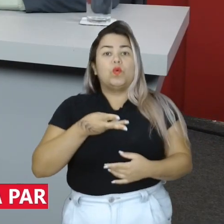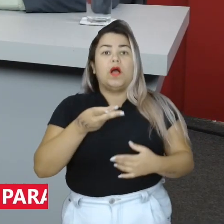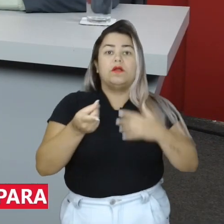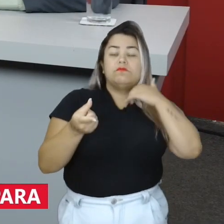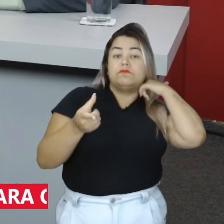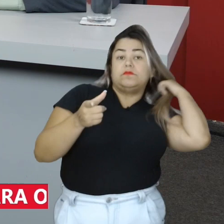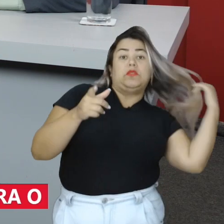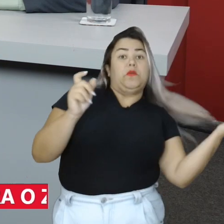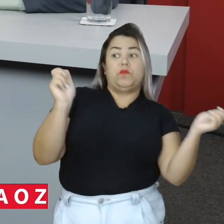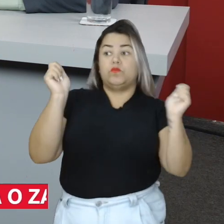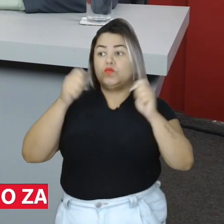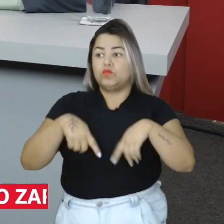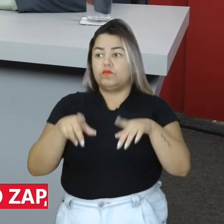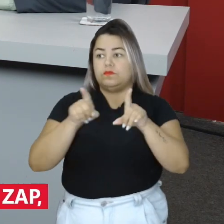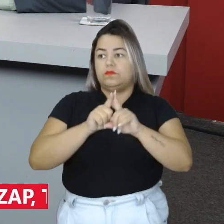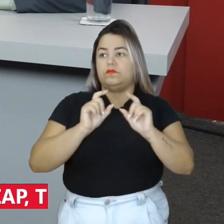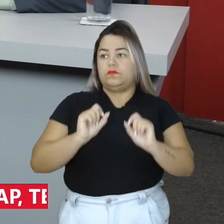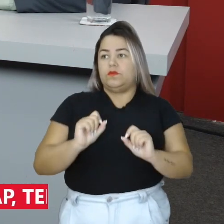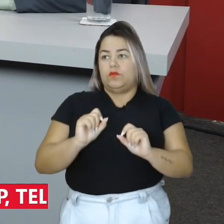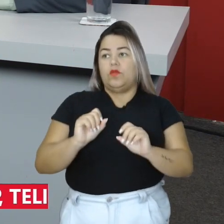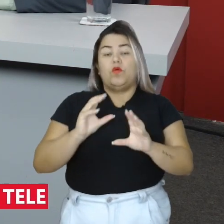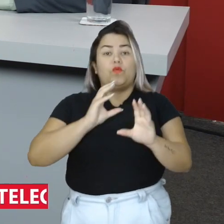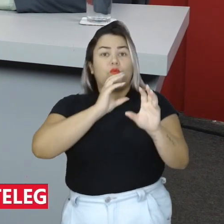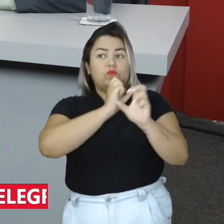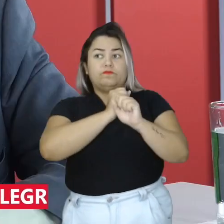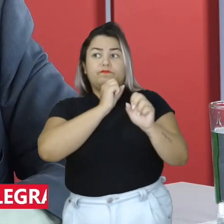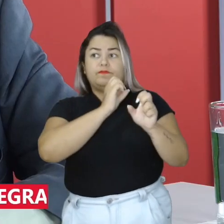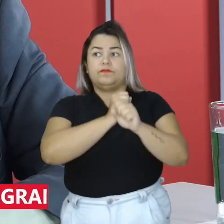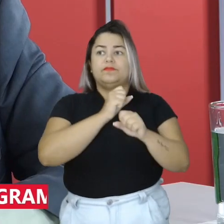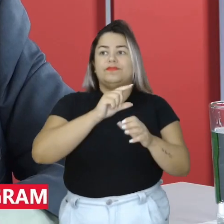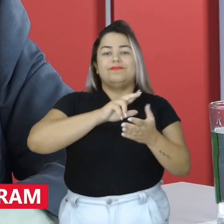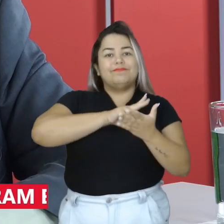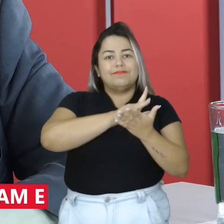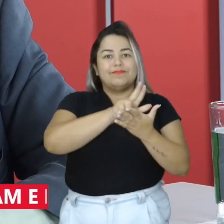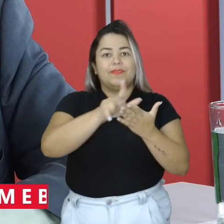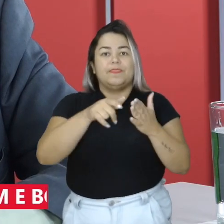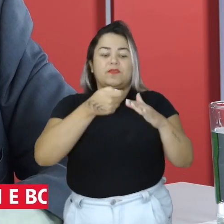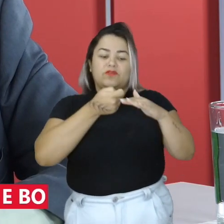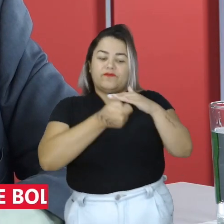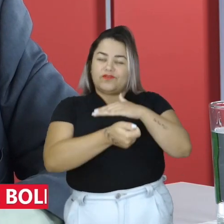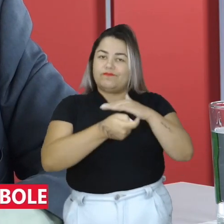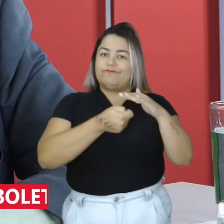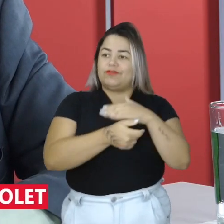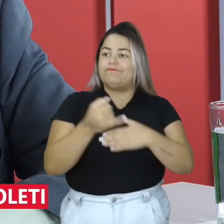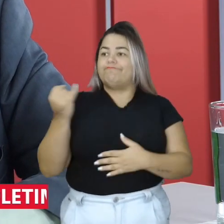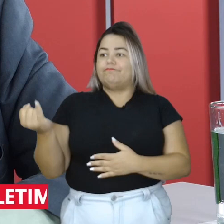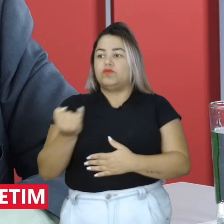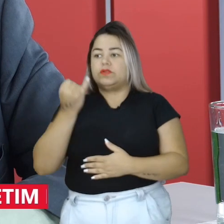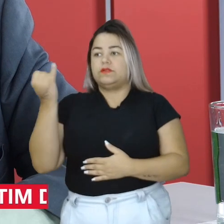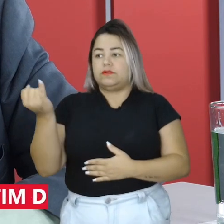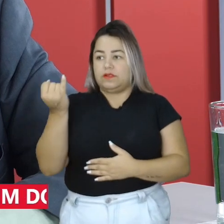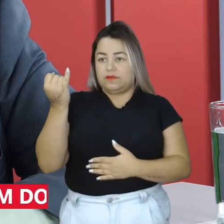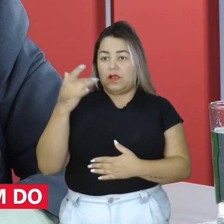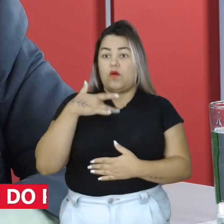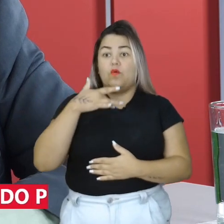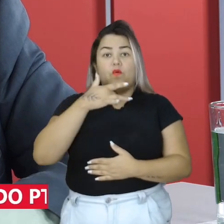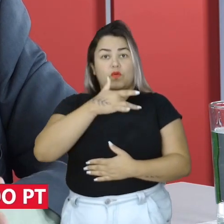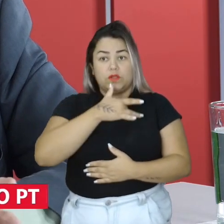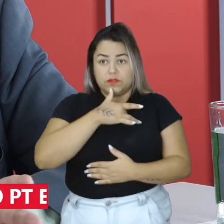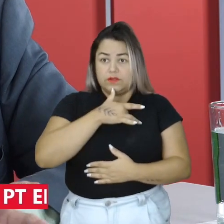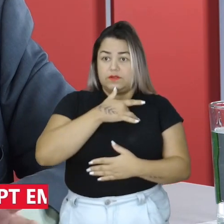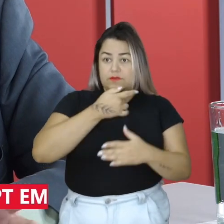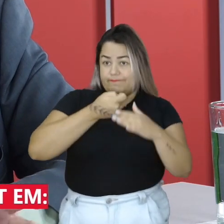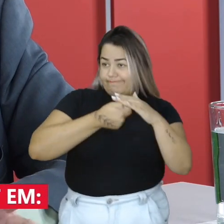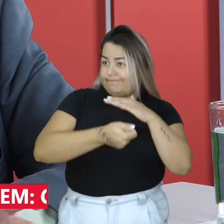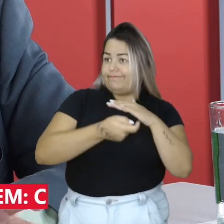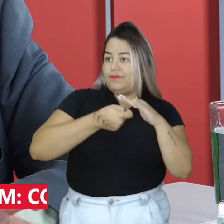esses recursos, deputado? Nós temos uma série de investimentos importantes na saúde, desde